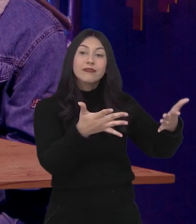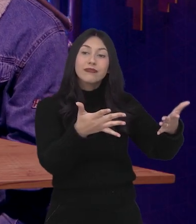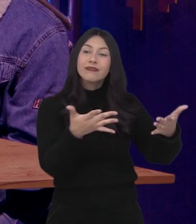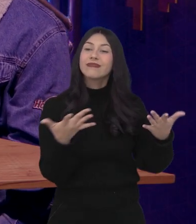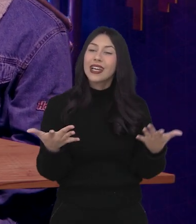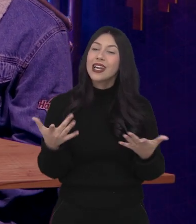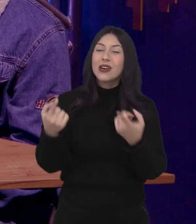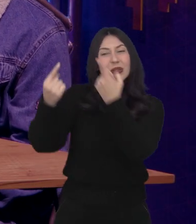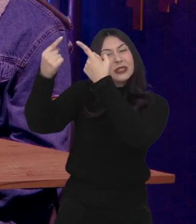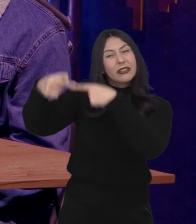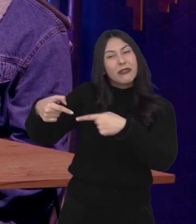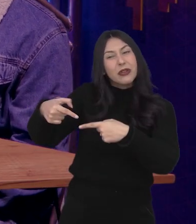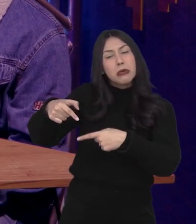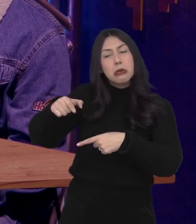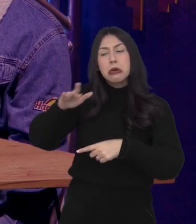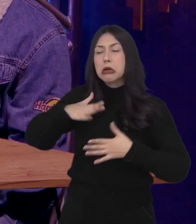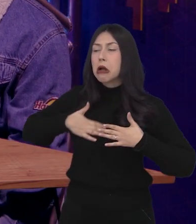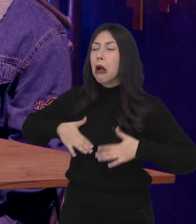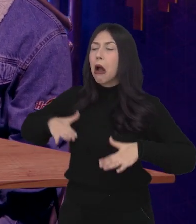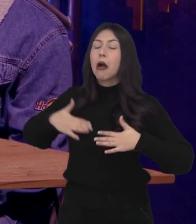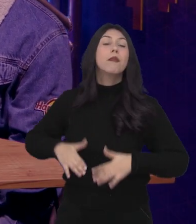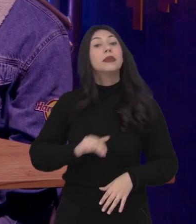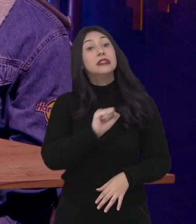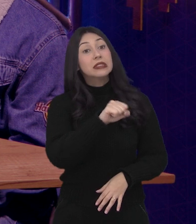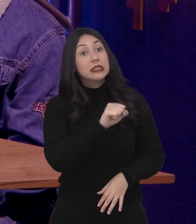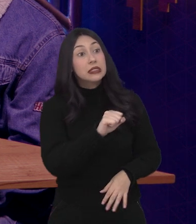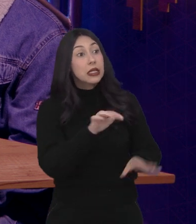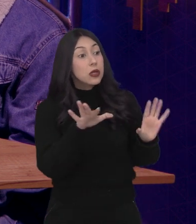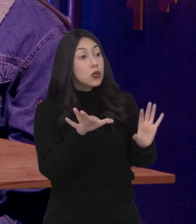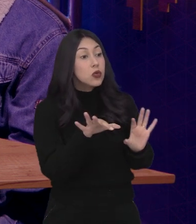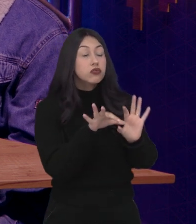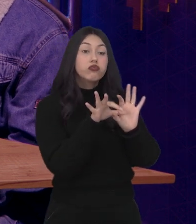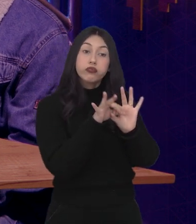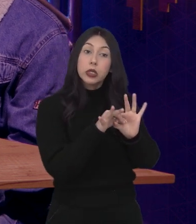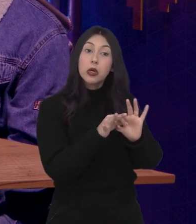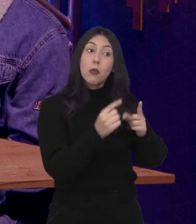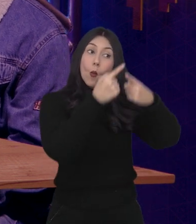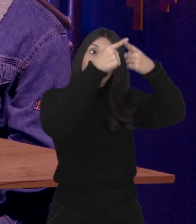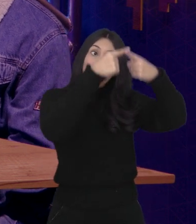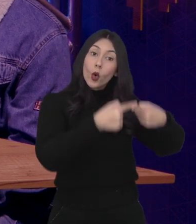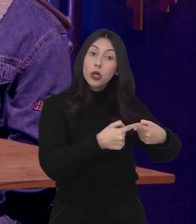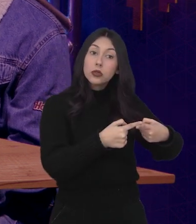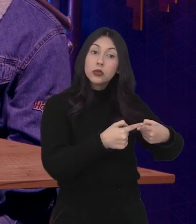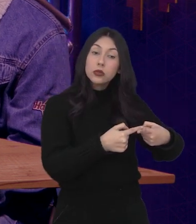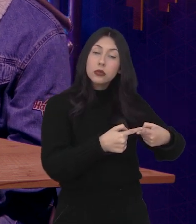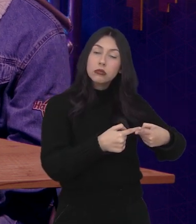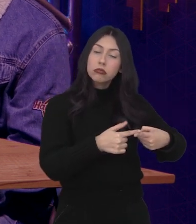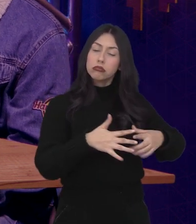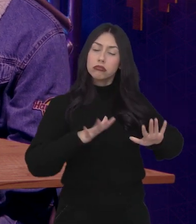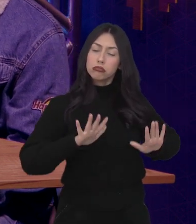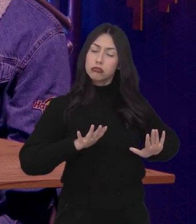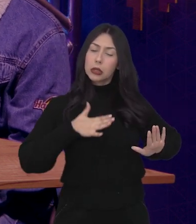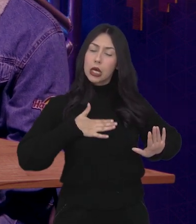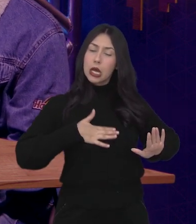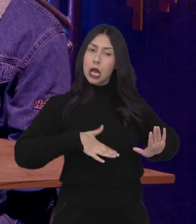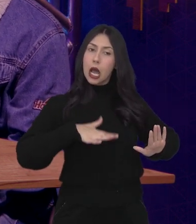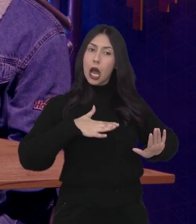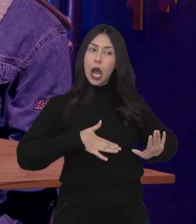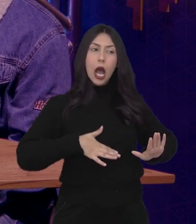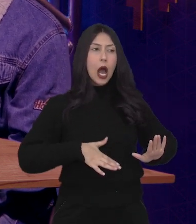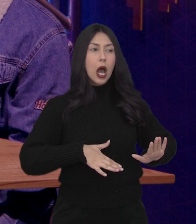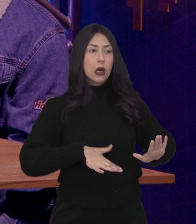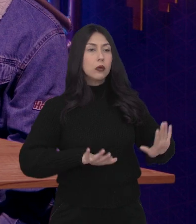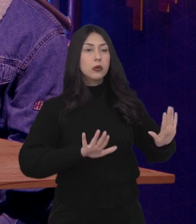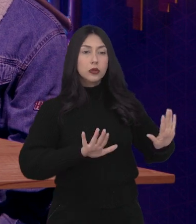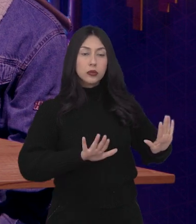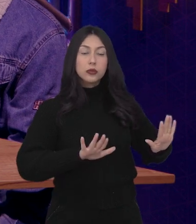pensando, né, que seria amistosa, exatamente, né, as pessoas estariam se unindo ali para competir, mas de uma forma mais saudável, né, em que as pessoas não